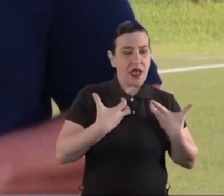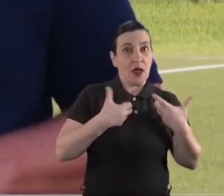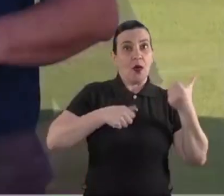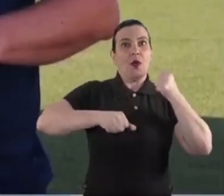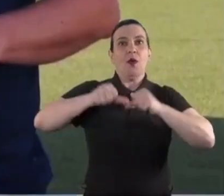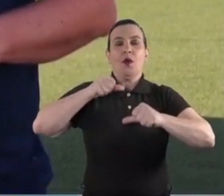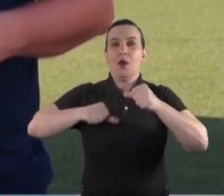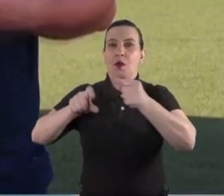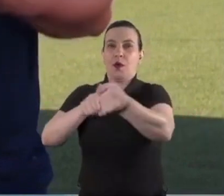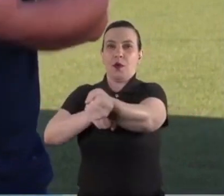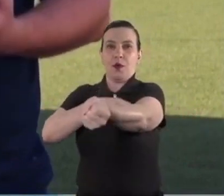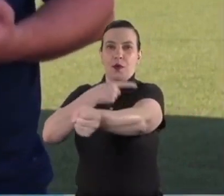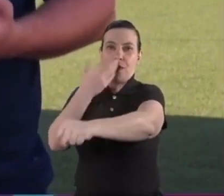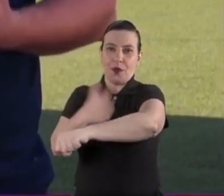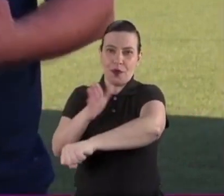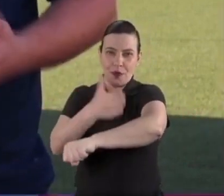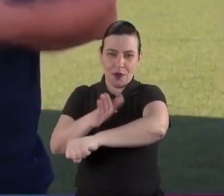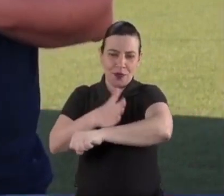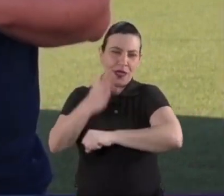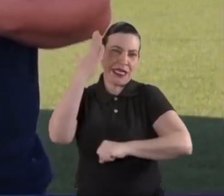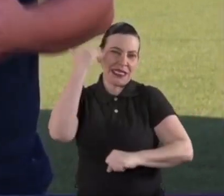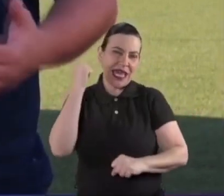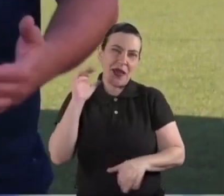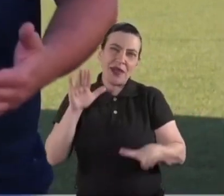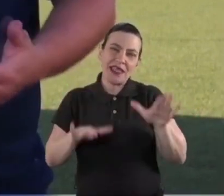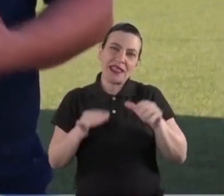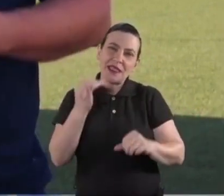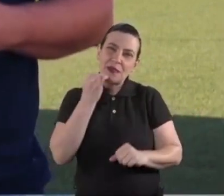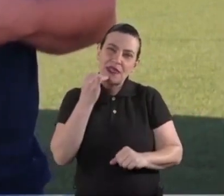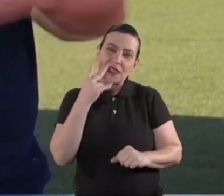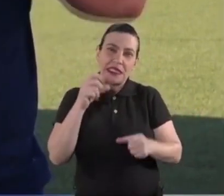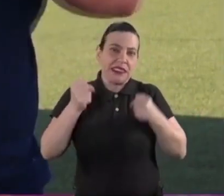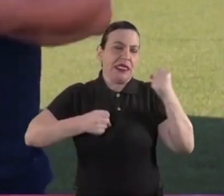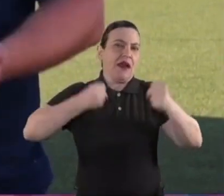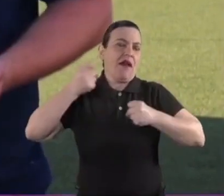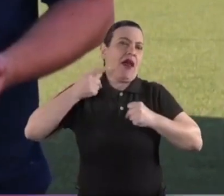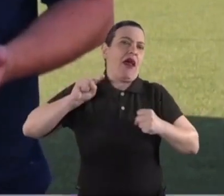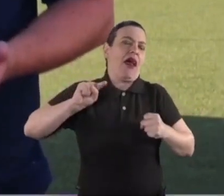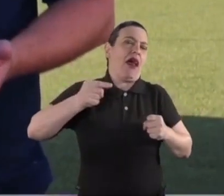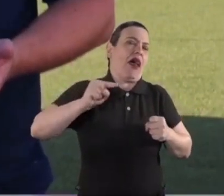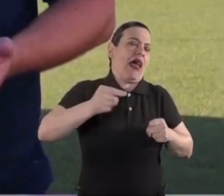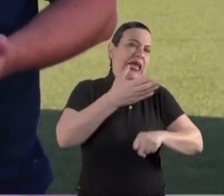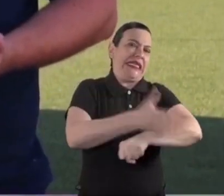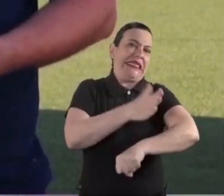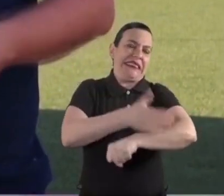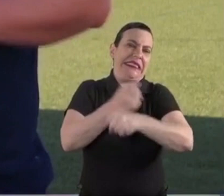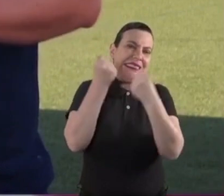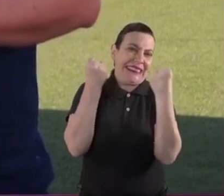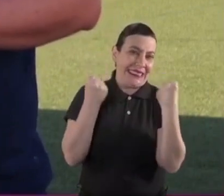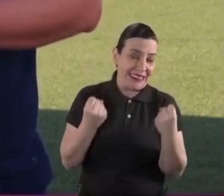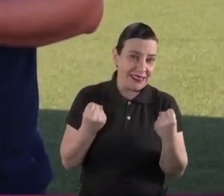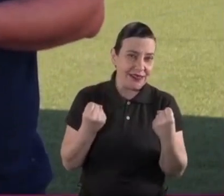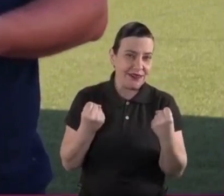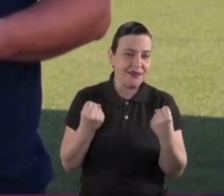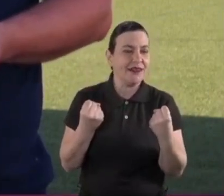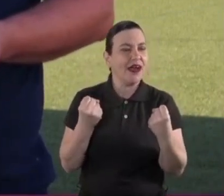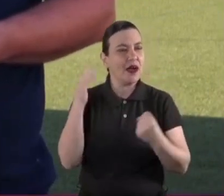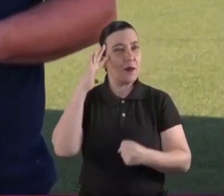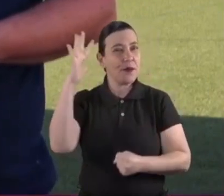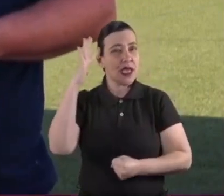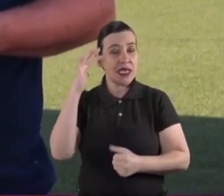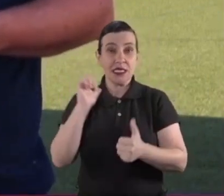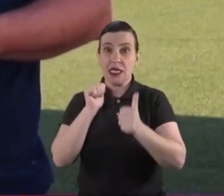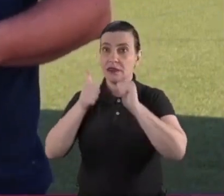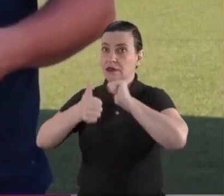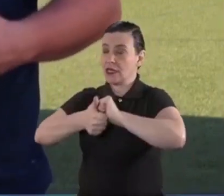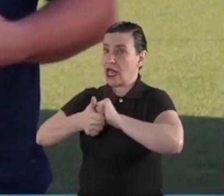recuperação muscular. Sabe aquele desconforto que a gente sente depois de uma corrida longa ou de um treino mais puxado? Agora imagina para um atleta de